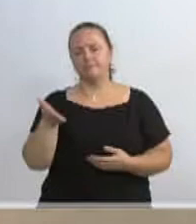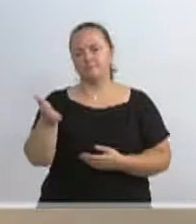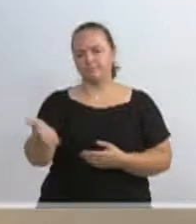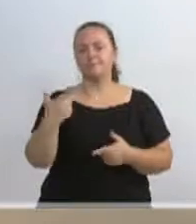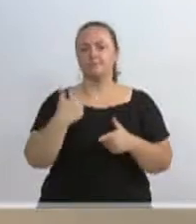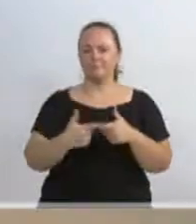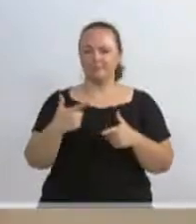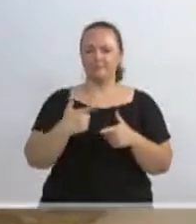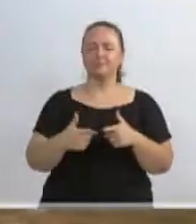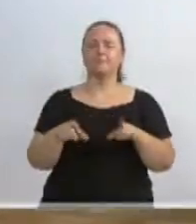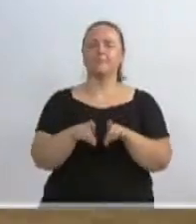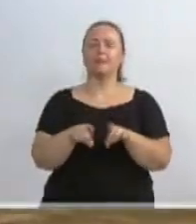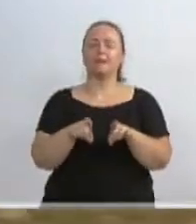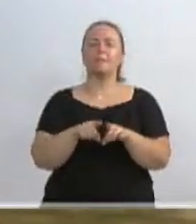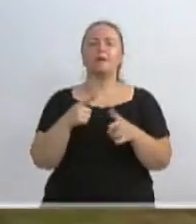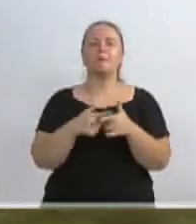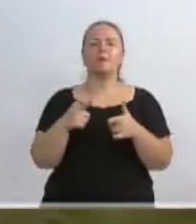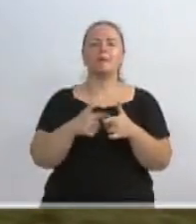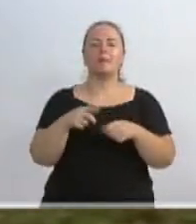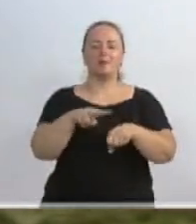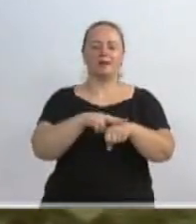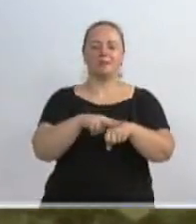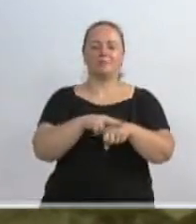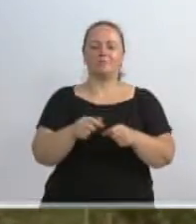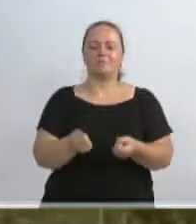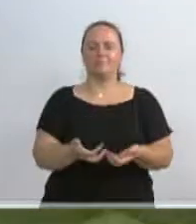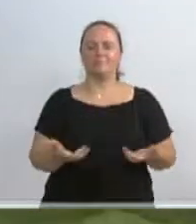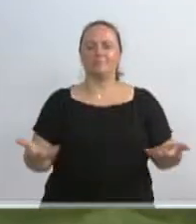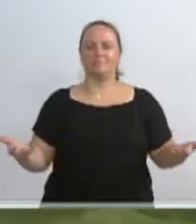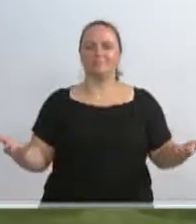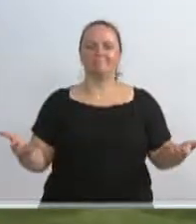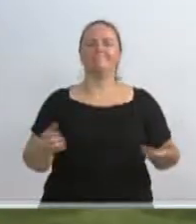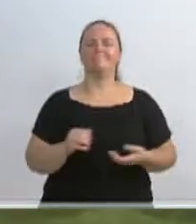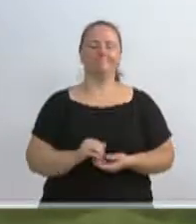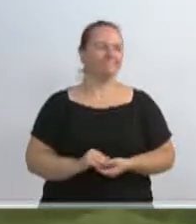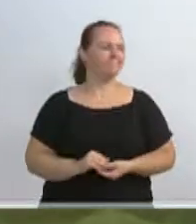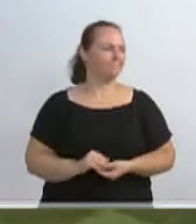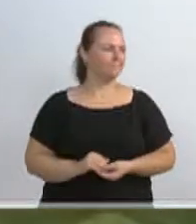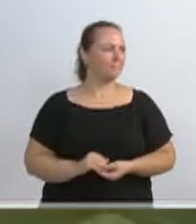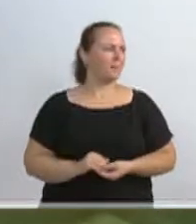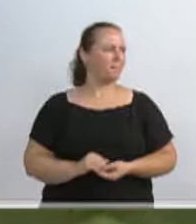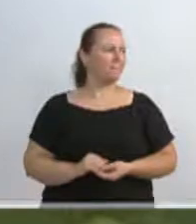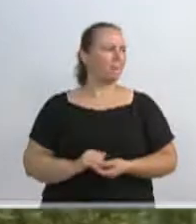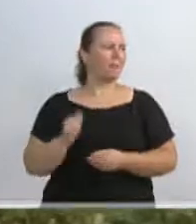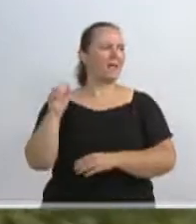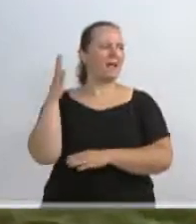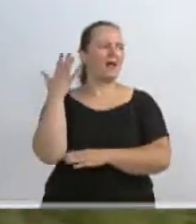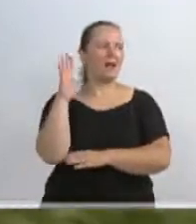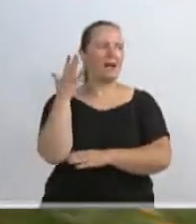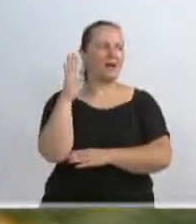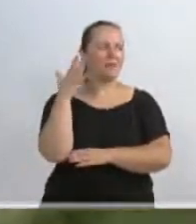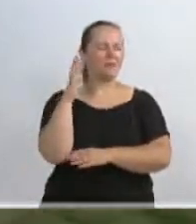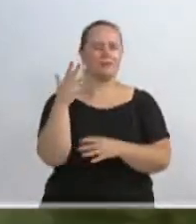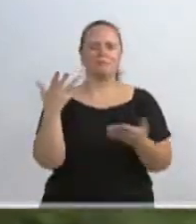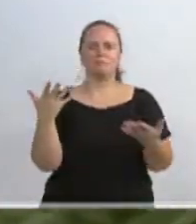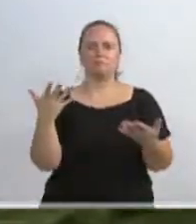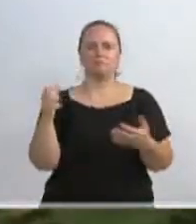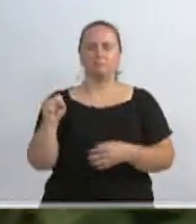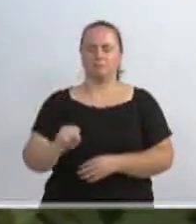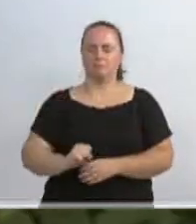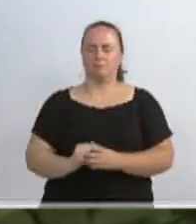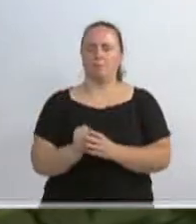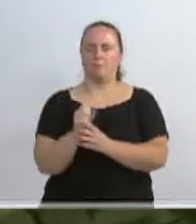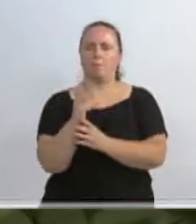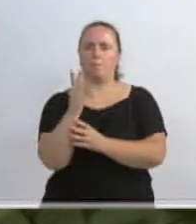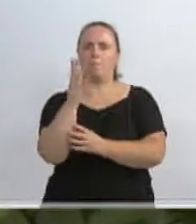rua tem também o problema da vegetação como já passou agora é as áreas estão tomando conta da rua